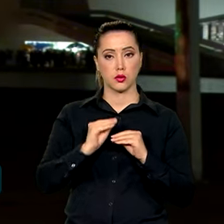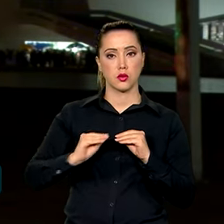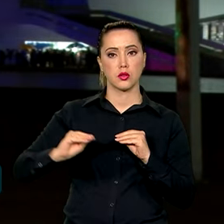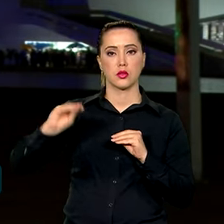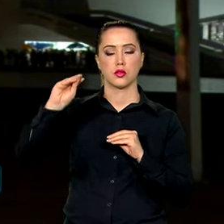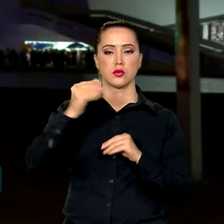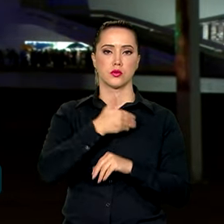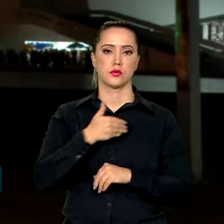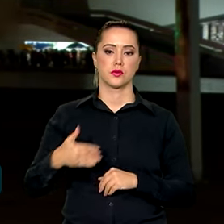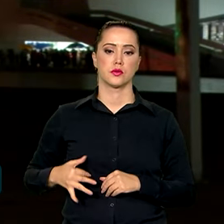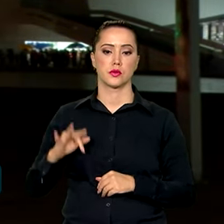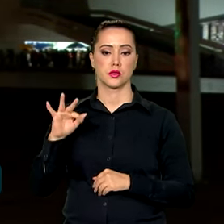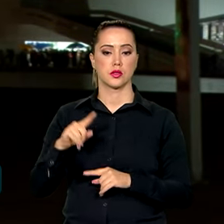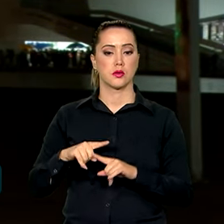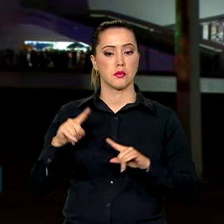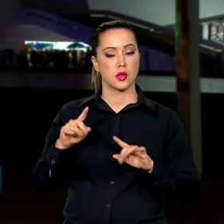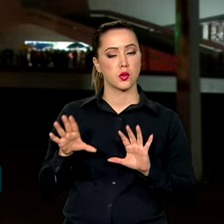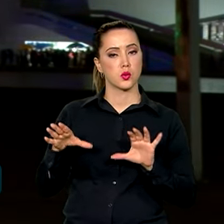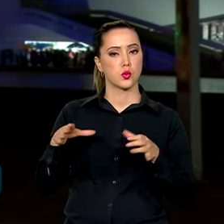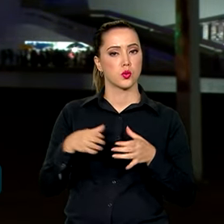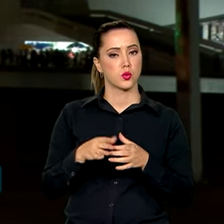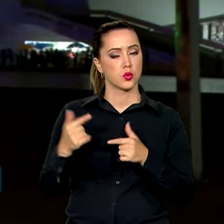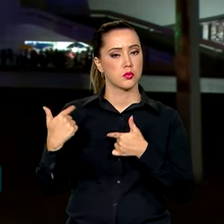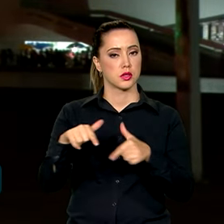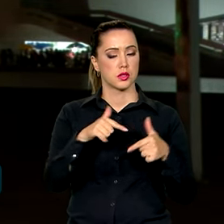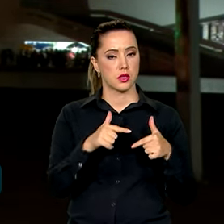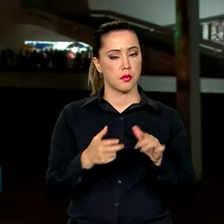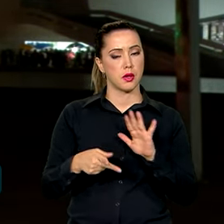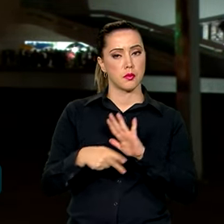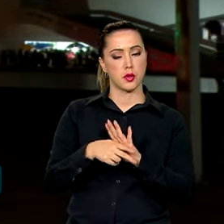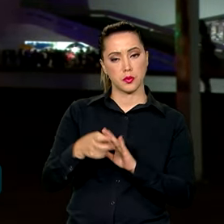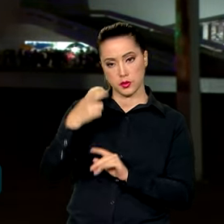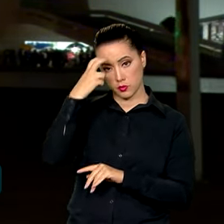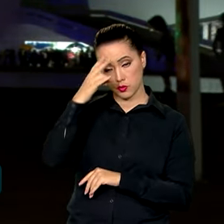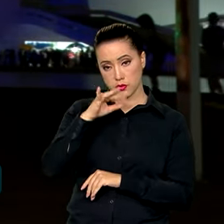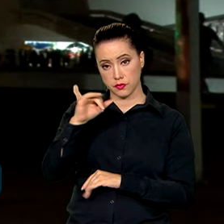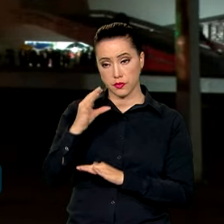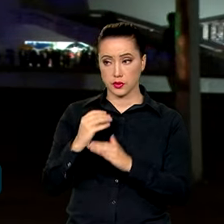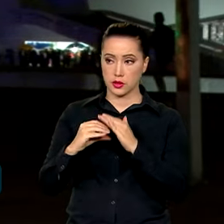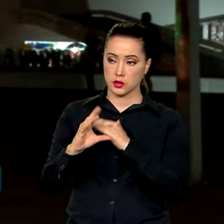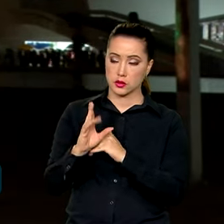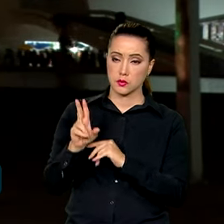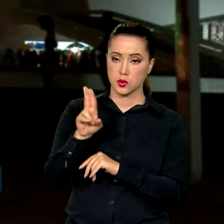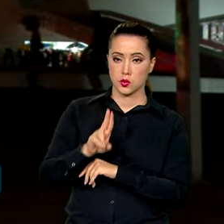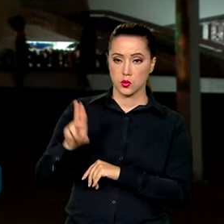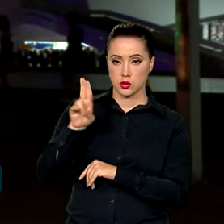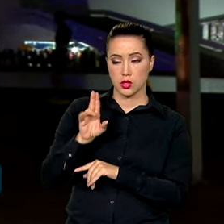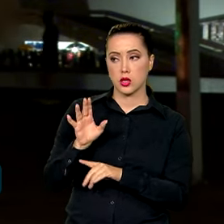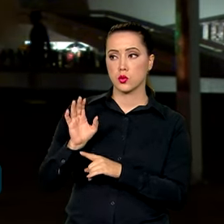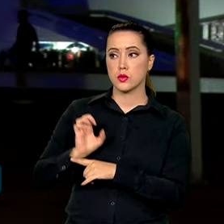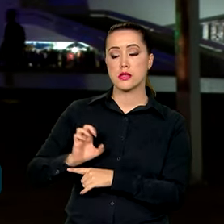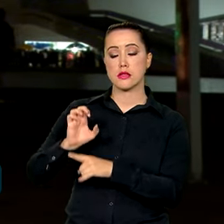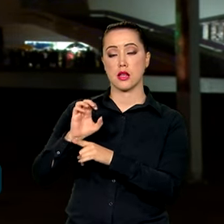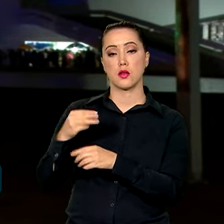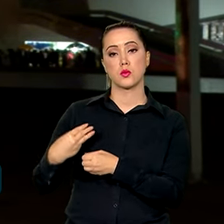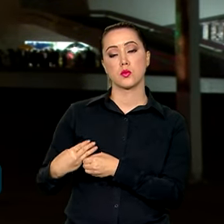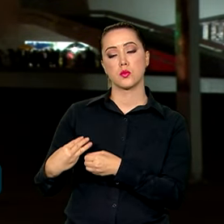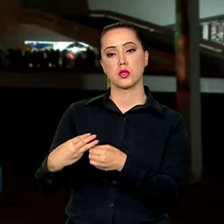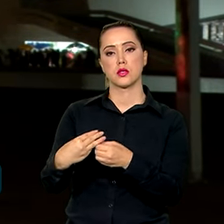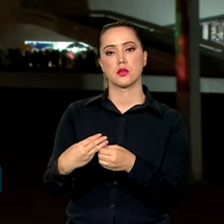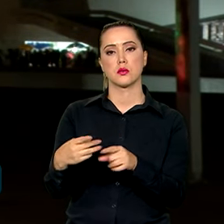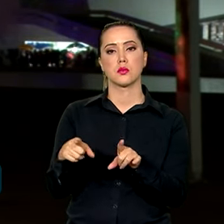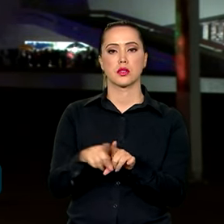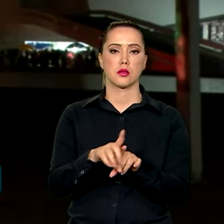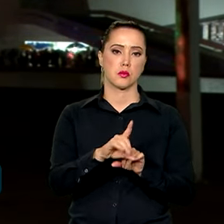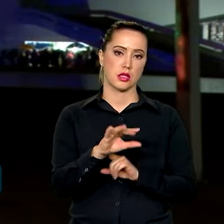governo federal. Já os agentes e trabalhadores da cultura vão receber o recurso por meio dos estados, municípios e